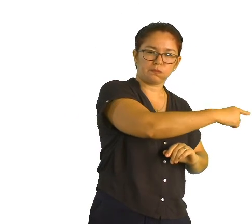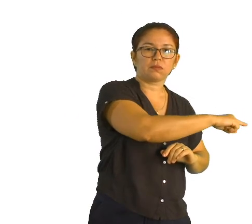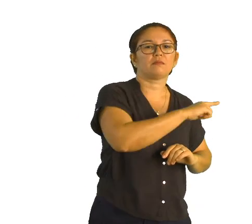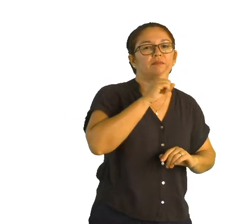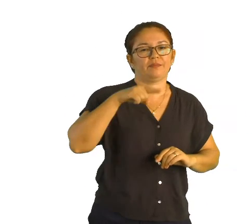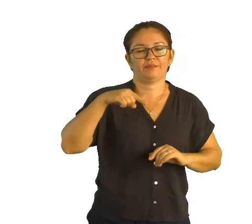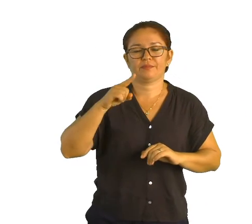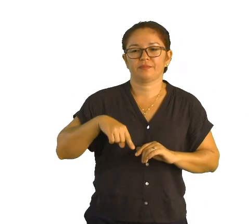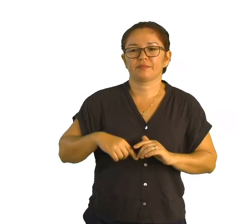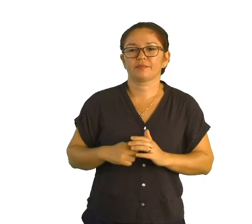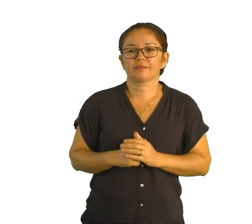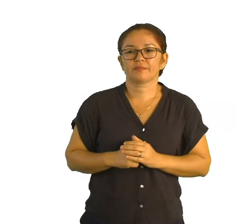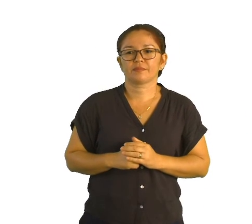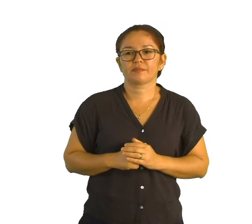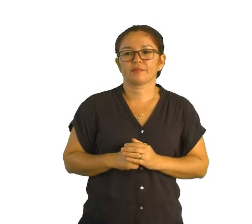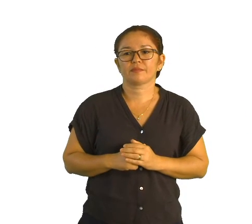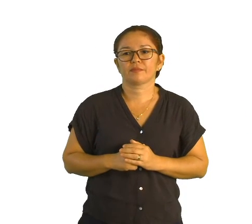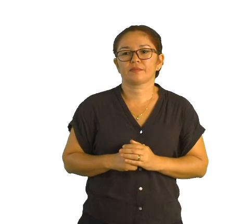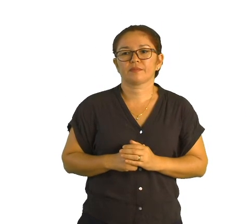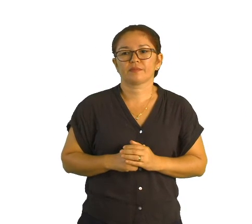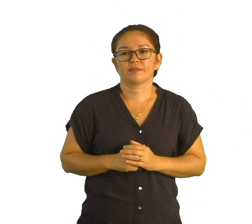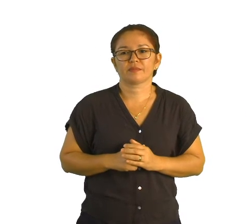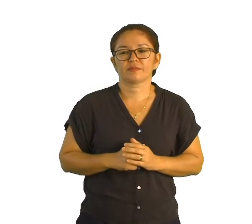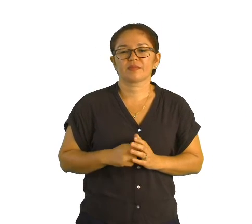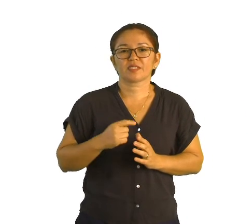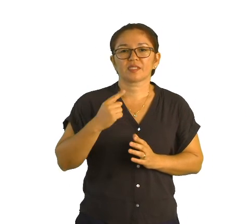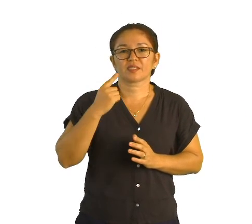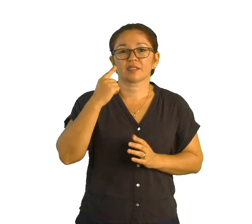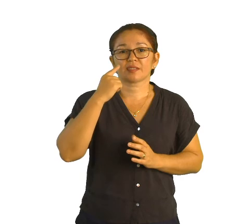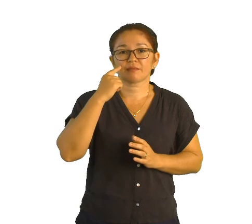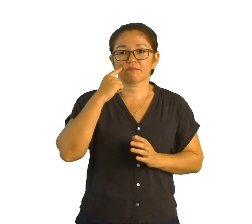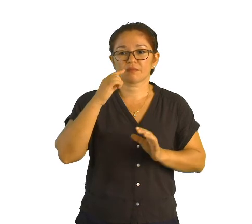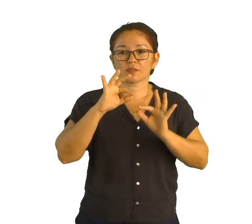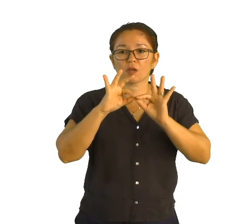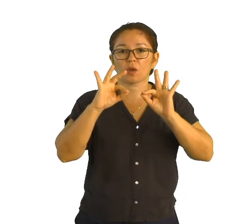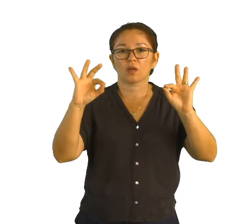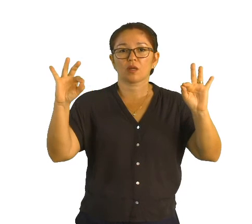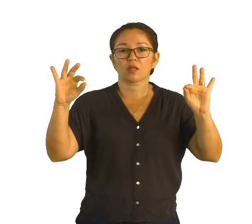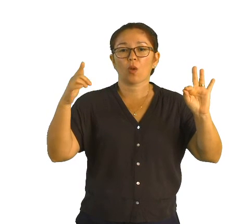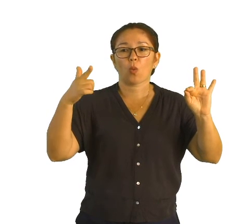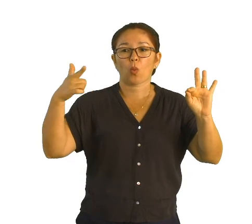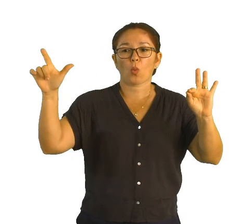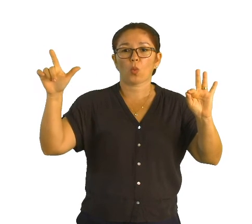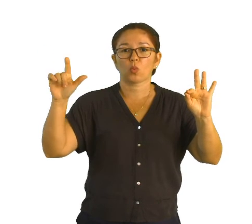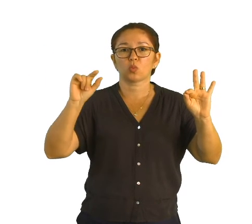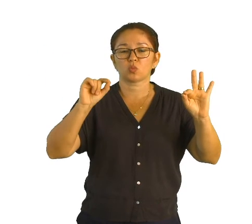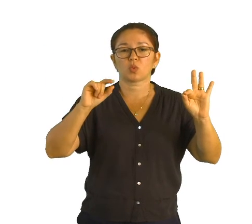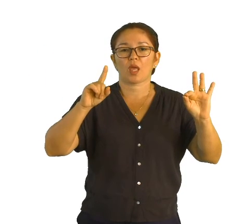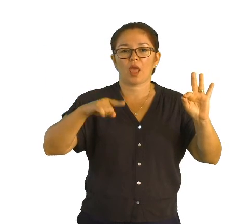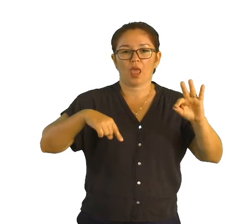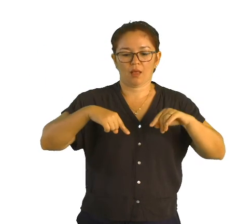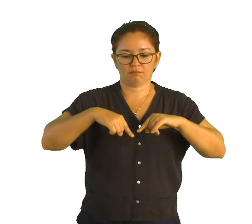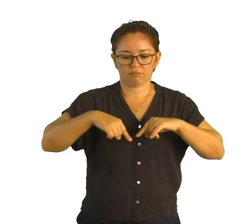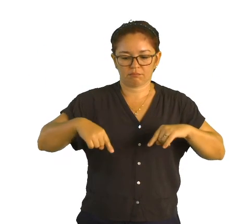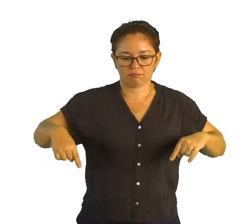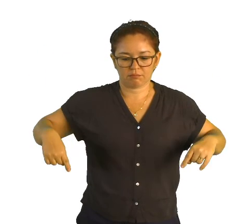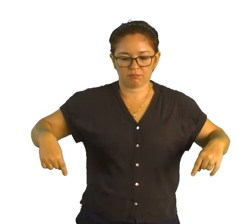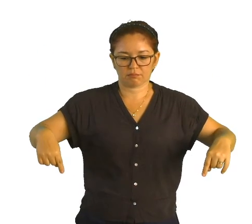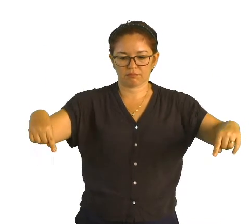Observe agora um segmento de reta. Nós temos exemplo, um campo de futebol. E está